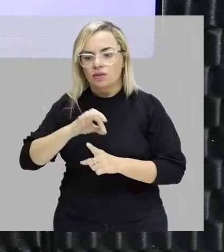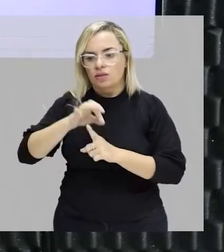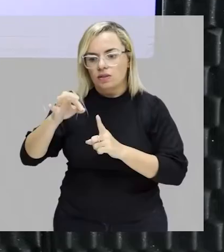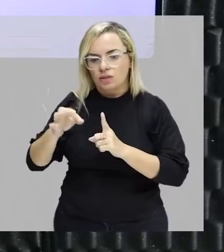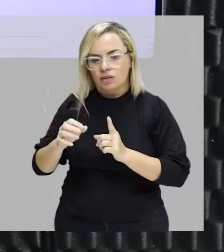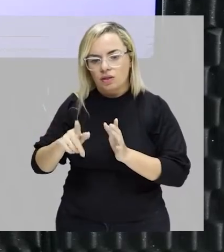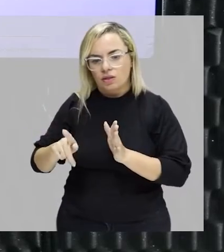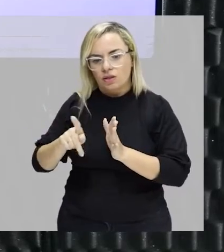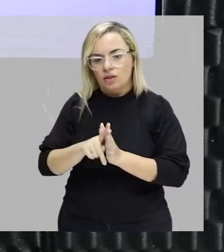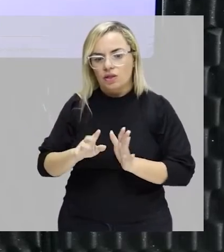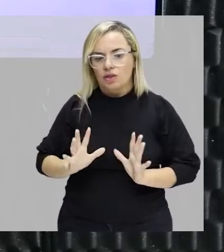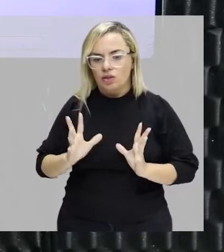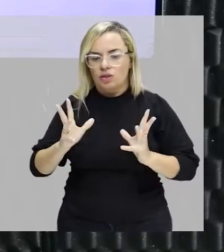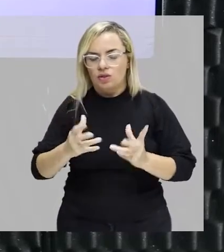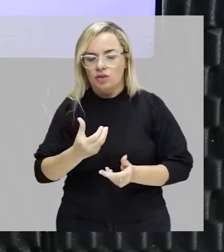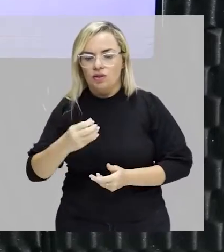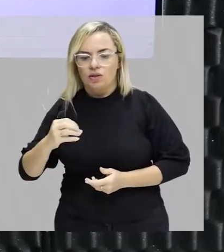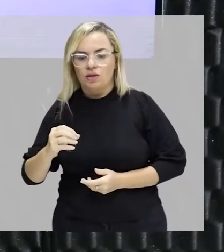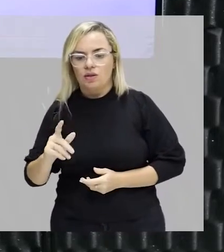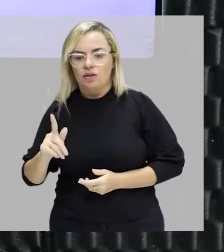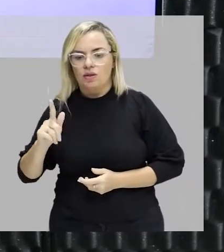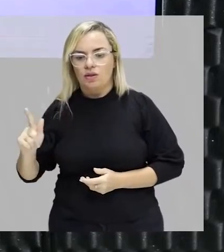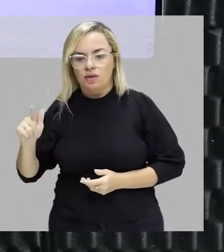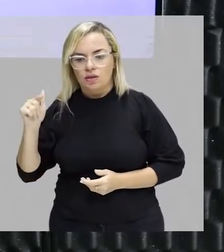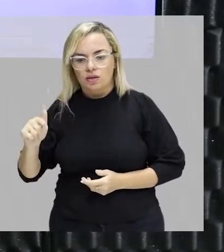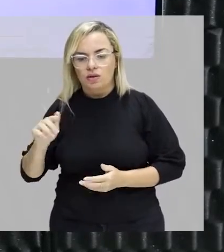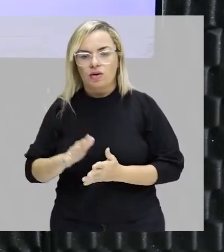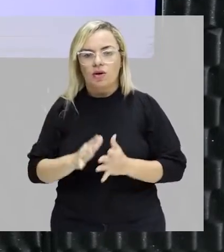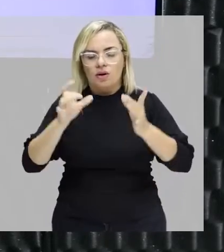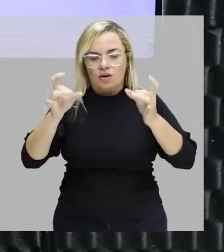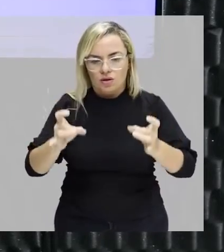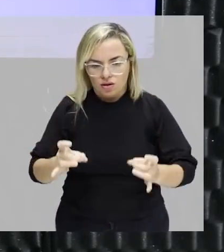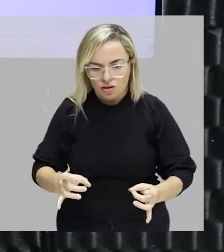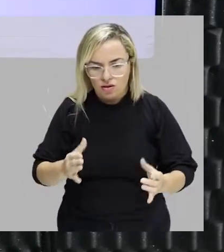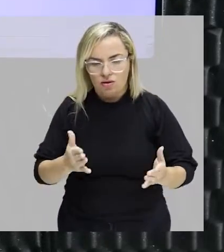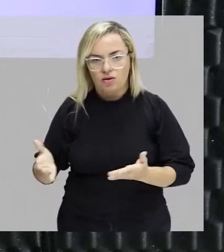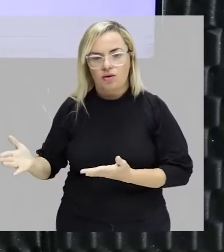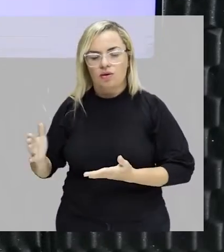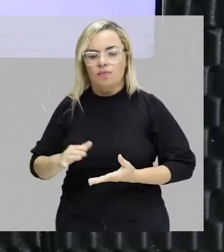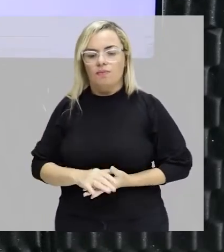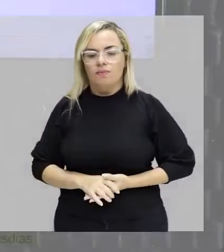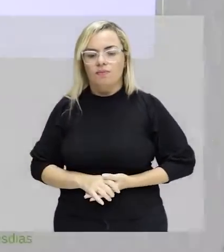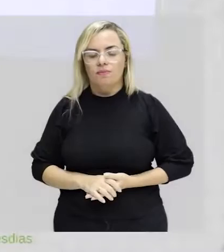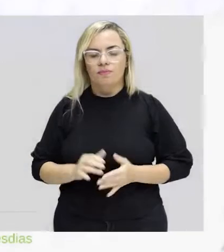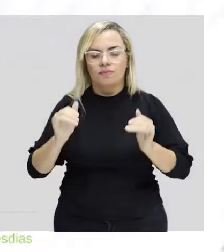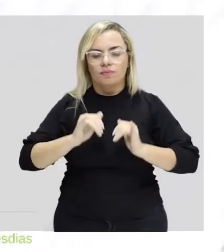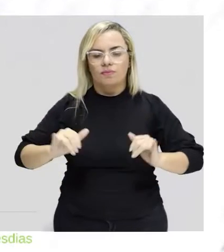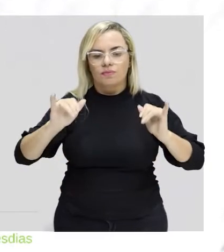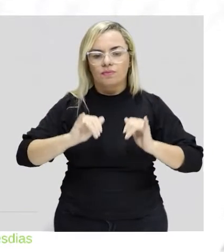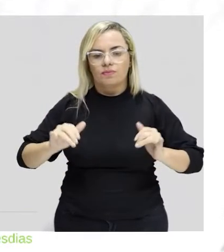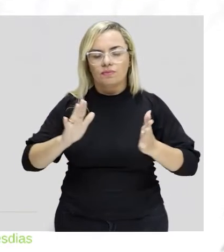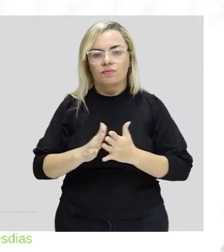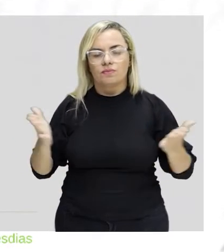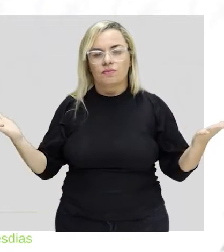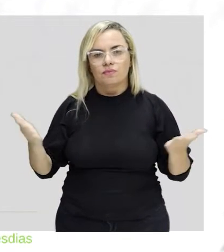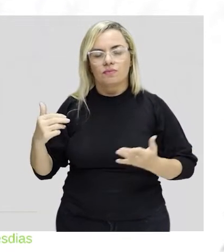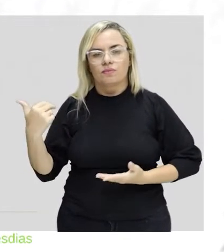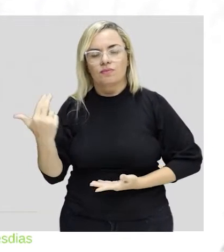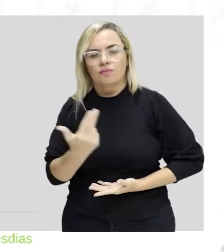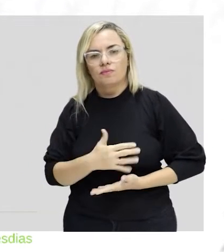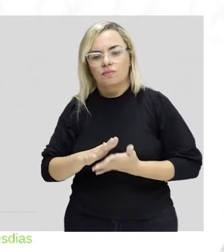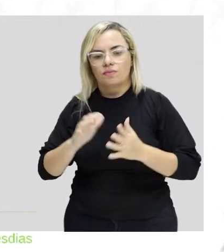as sacas foram vendidas. Pronto, isso aqui é uma informação lá do site da Embrapa, tá? E agora nós